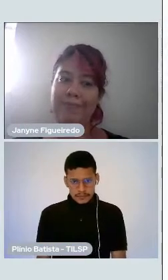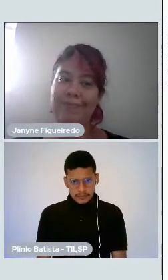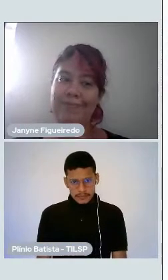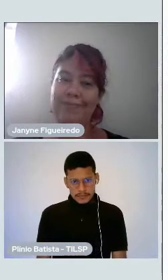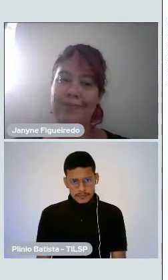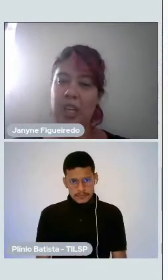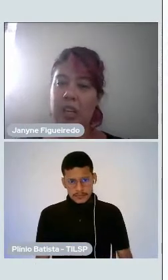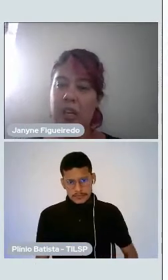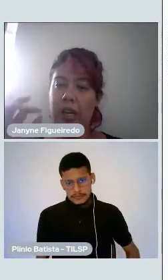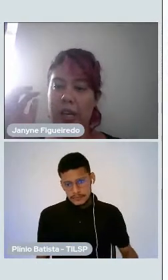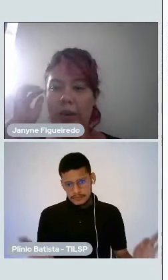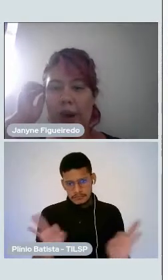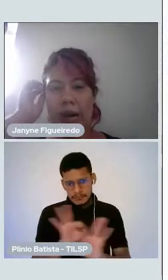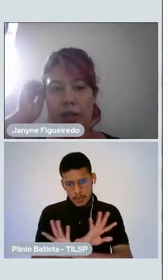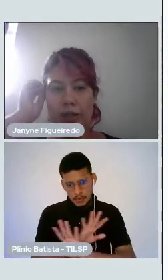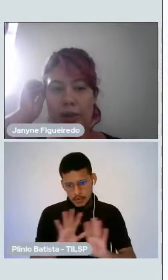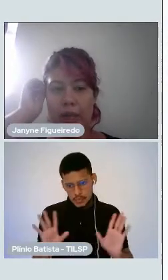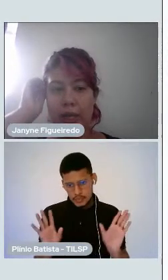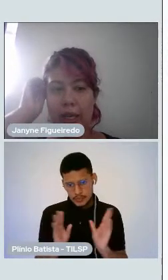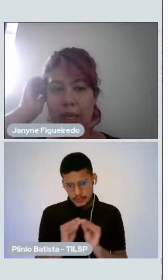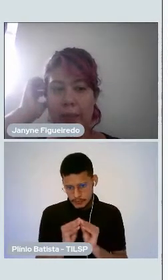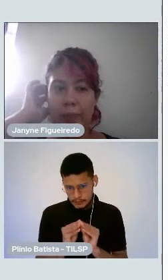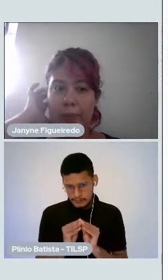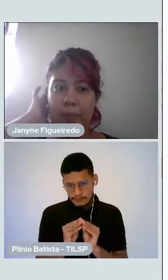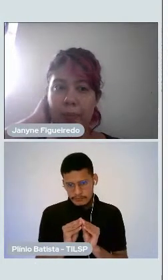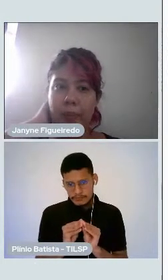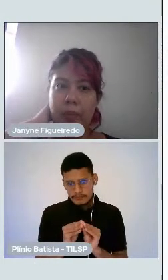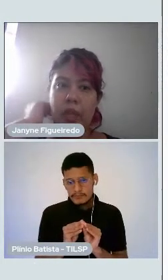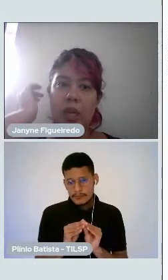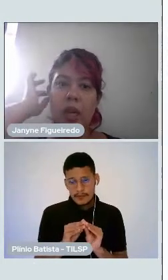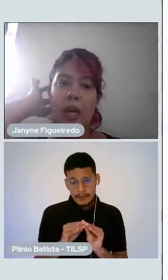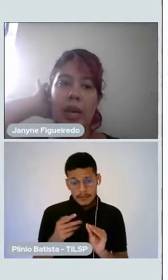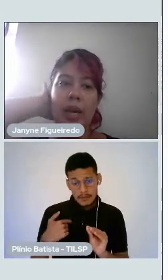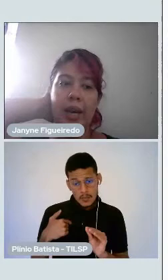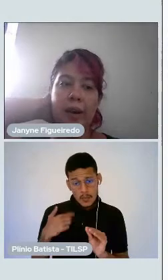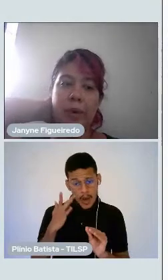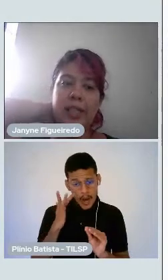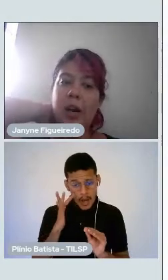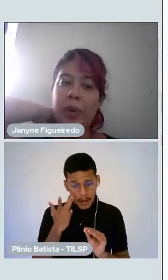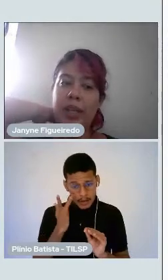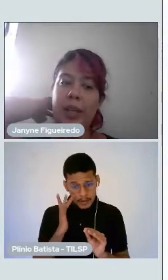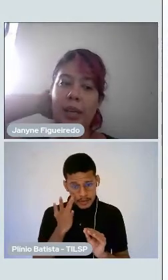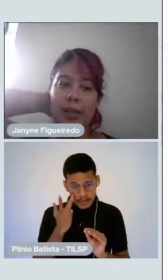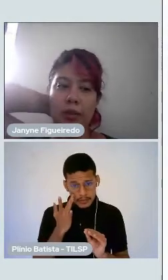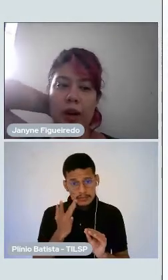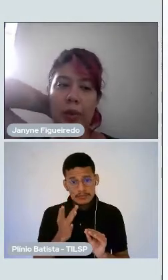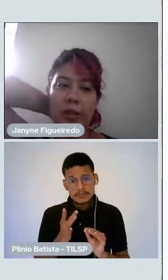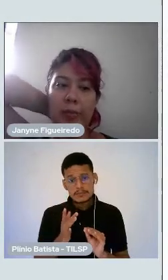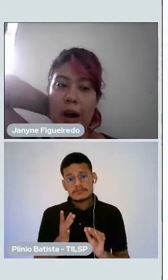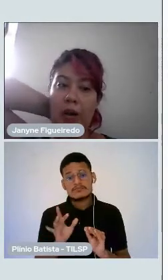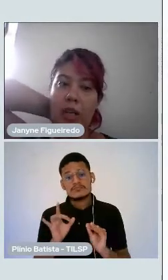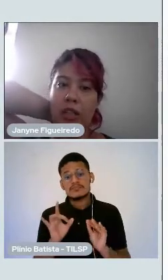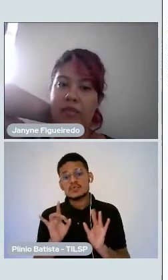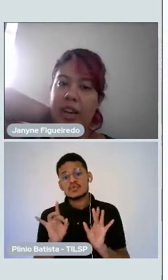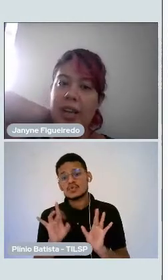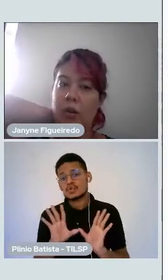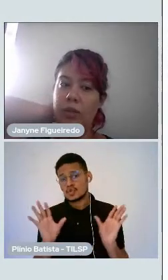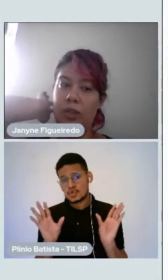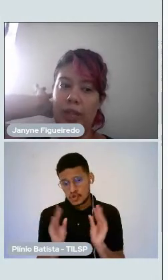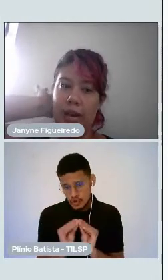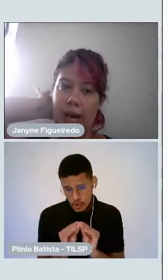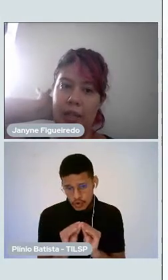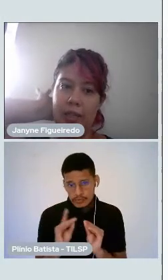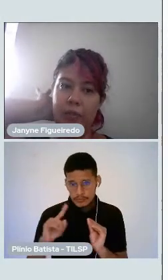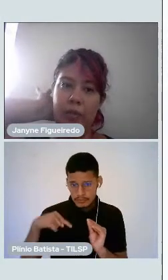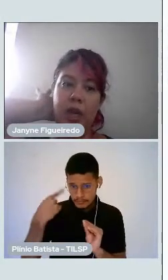Pronto. Eu acho que é basicamente isso. Na próxima aula, a gente vai